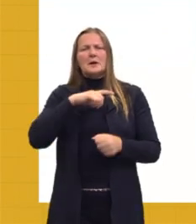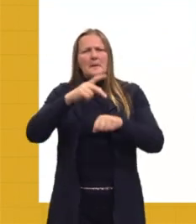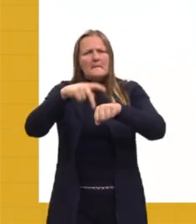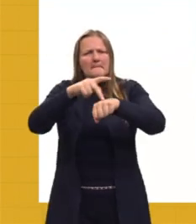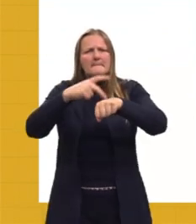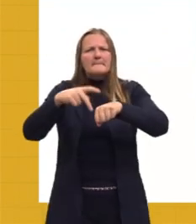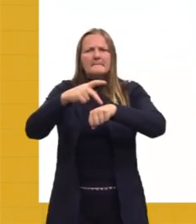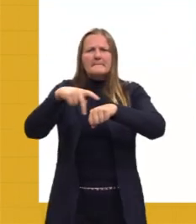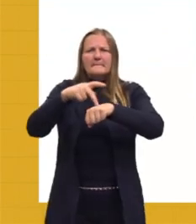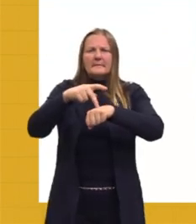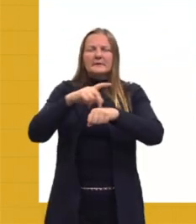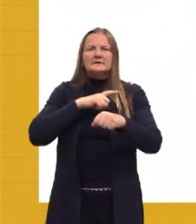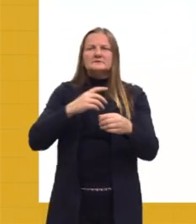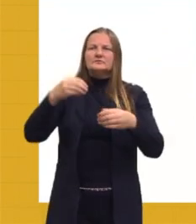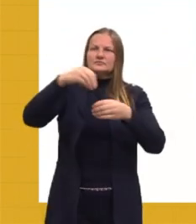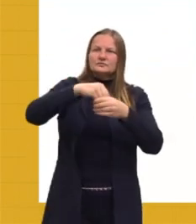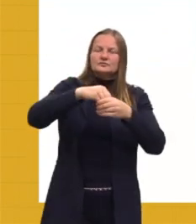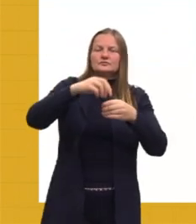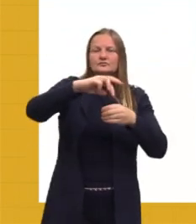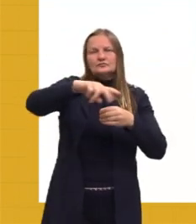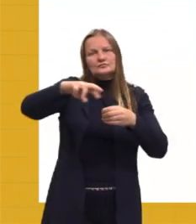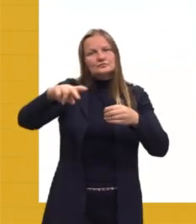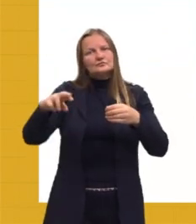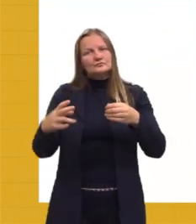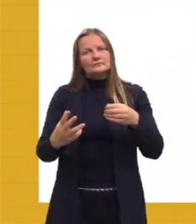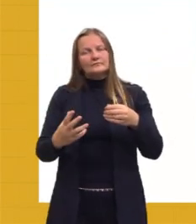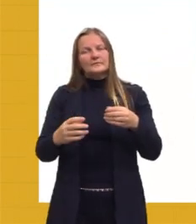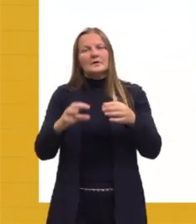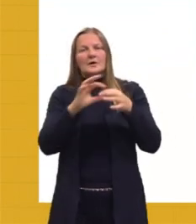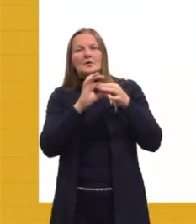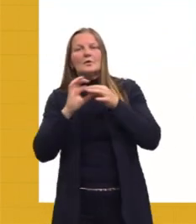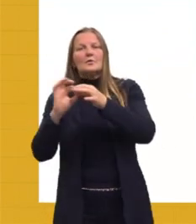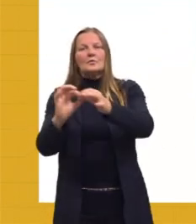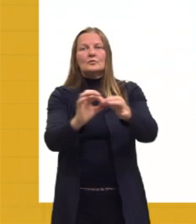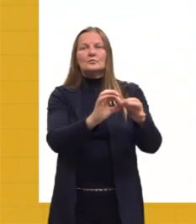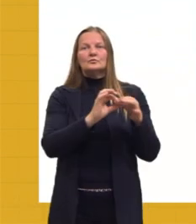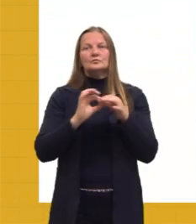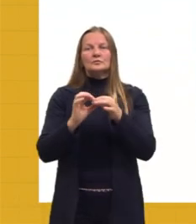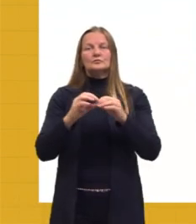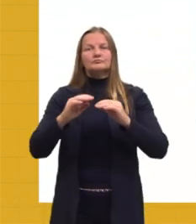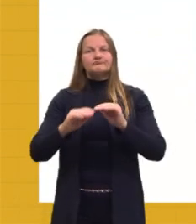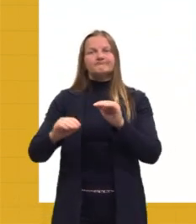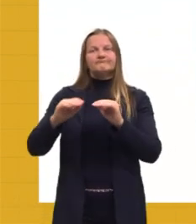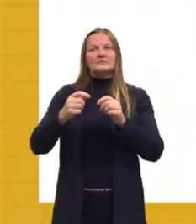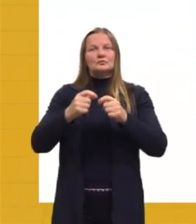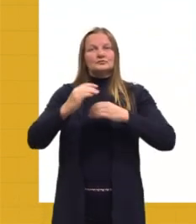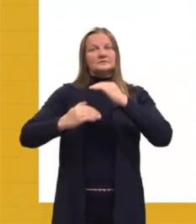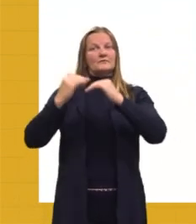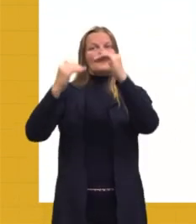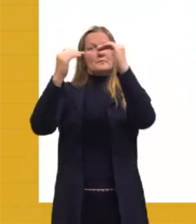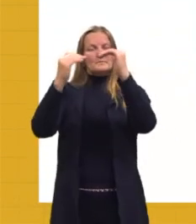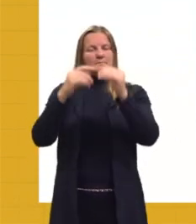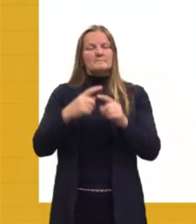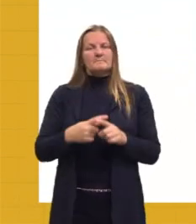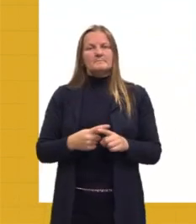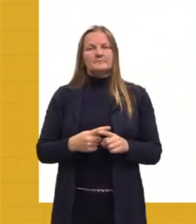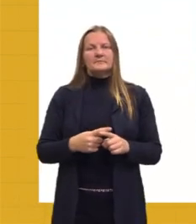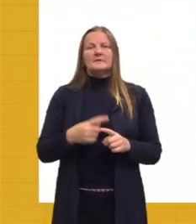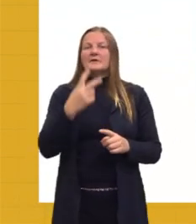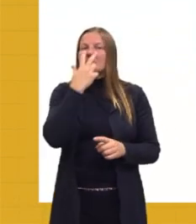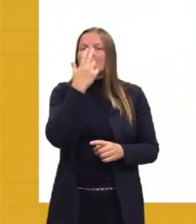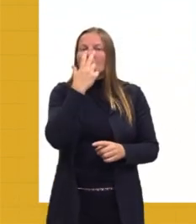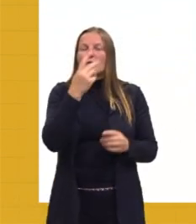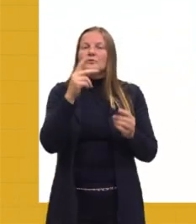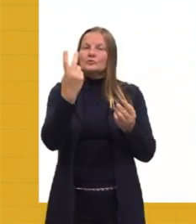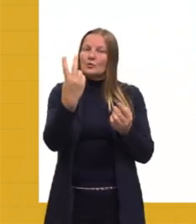esses países né para dentro dessa dessa união a se reerguer então é a mesma coisa né do